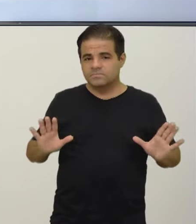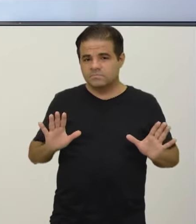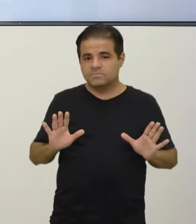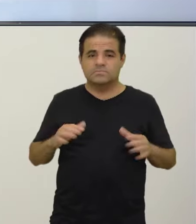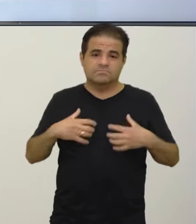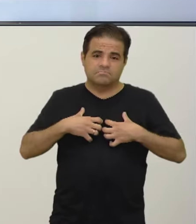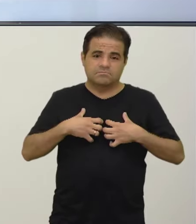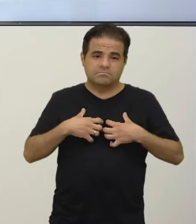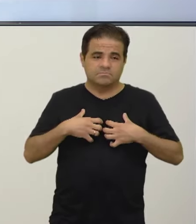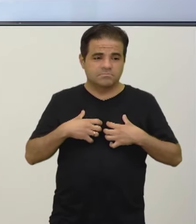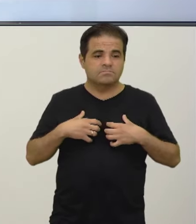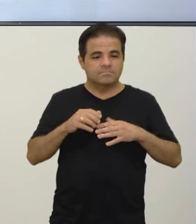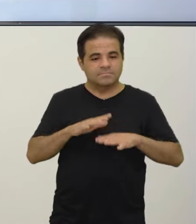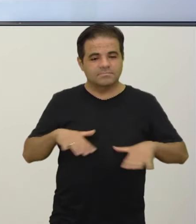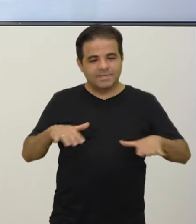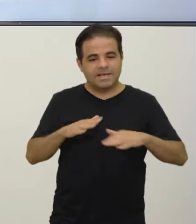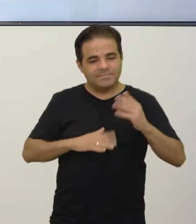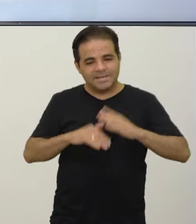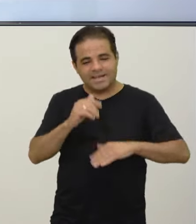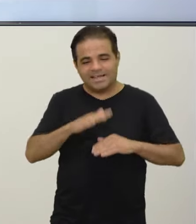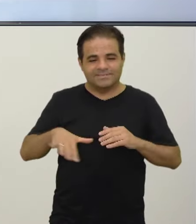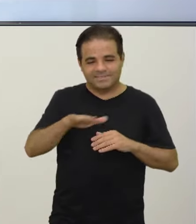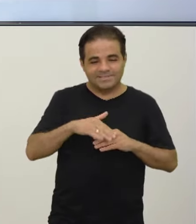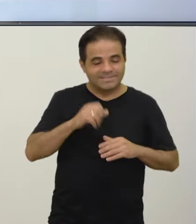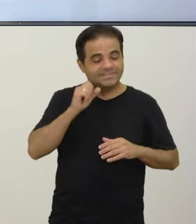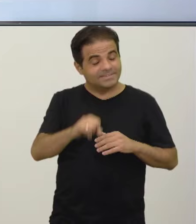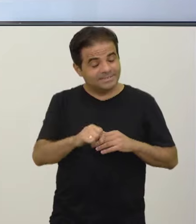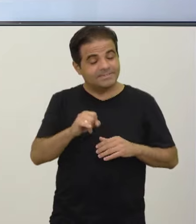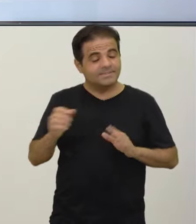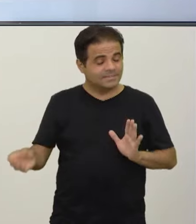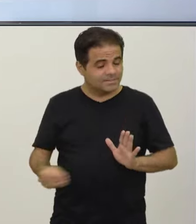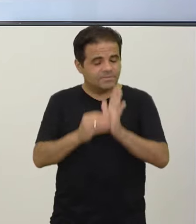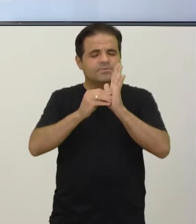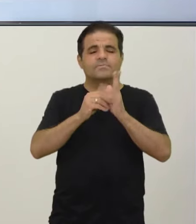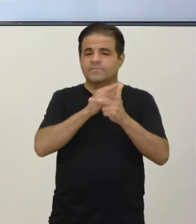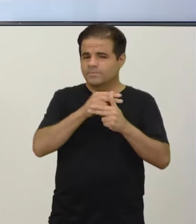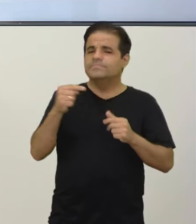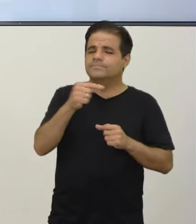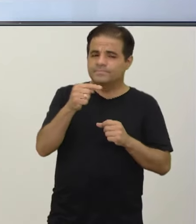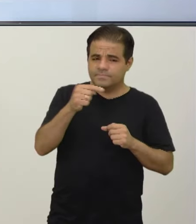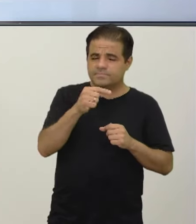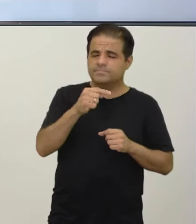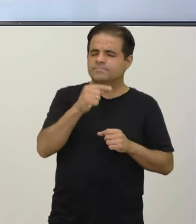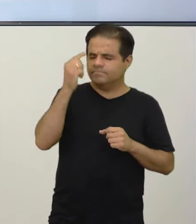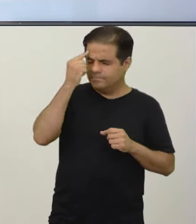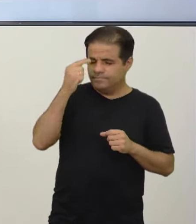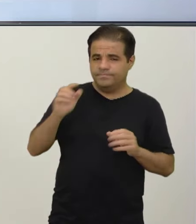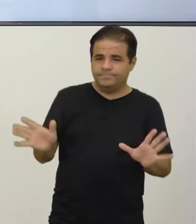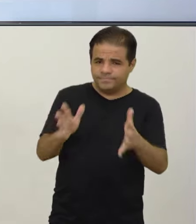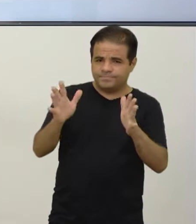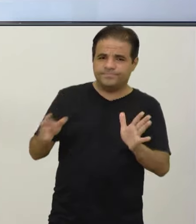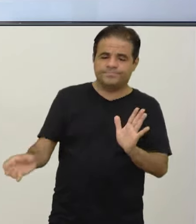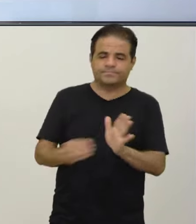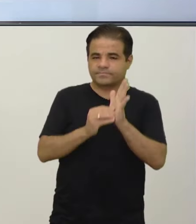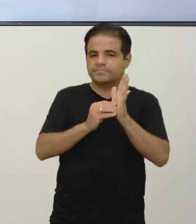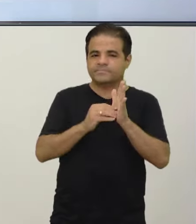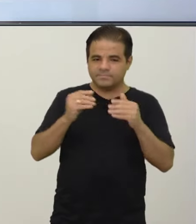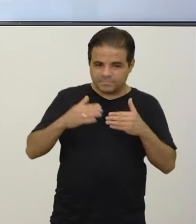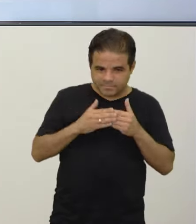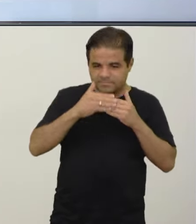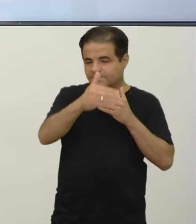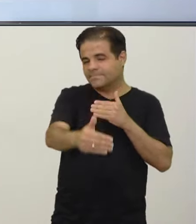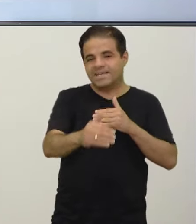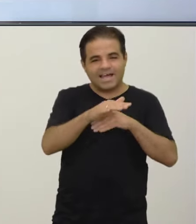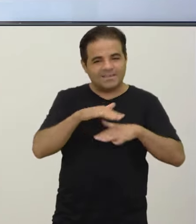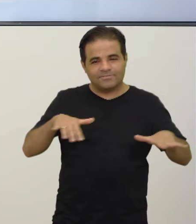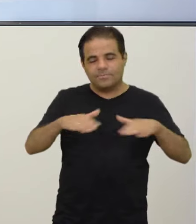maravilhoso. Eu mesma. Mas, quando isso é colocado de algo negativo e a gente institui que todas as pessoas que